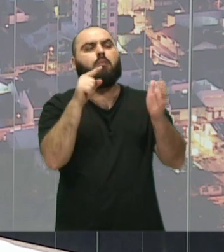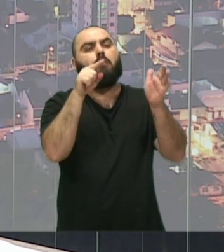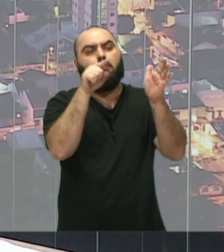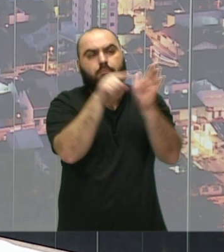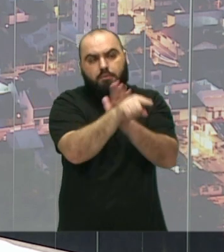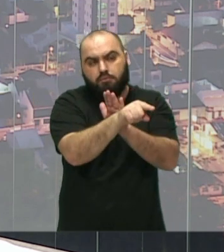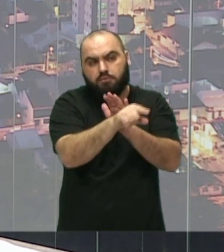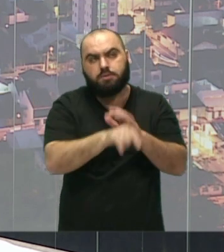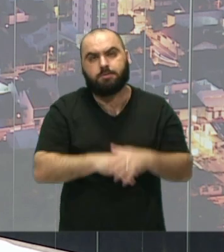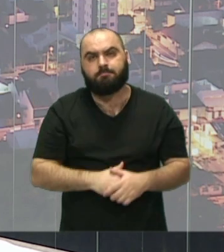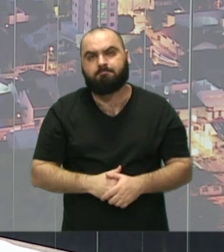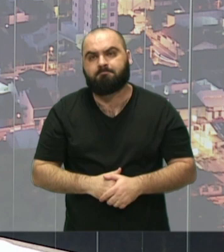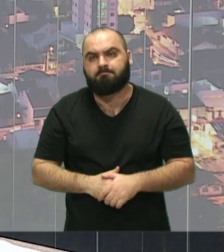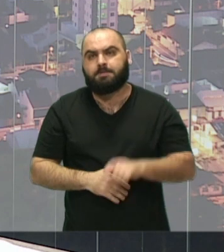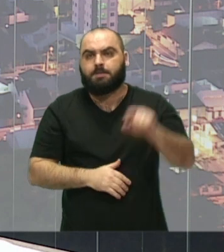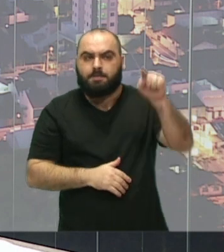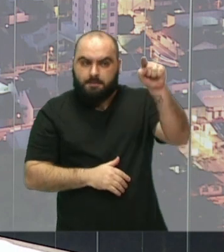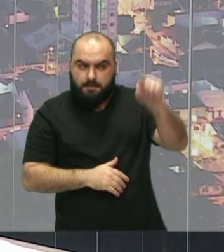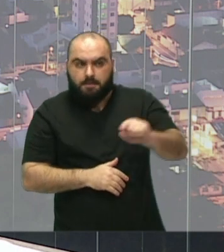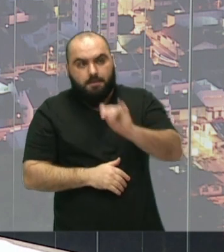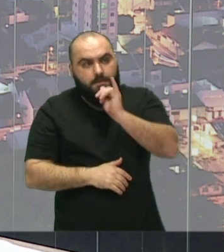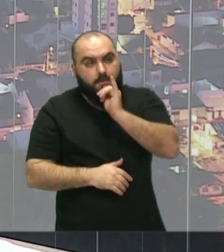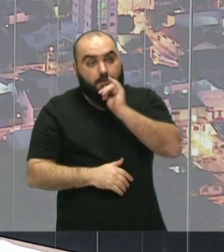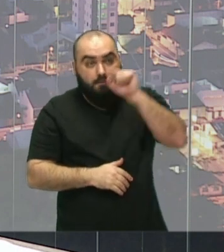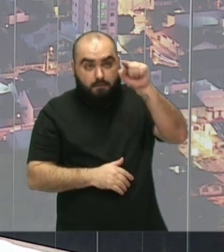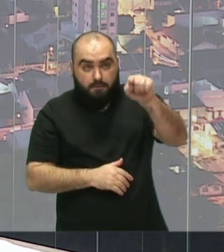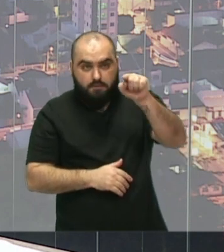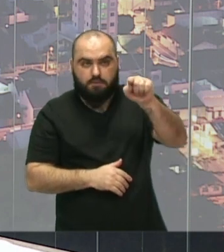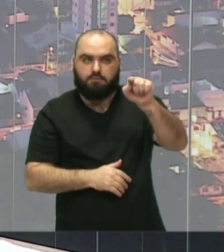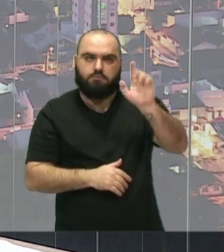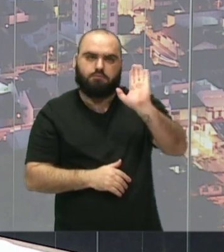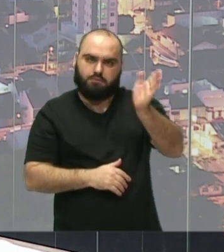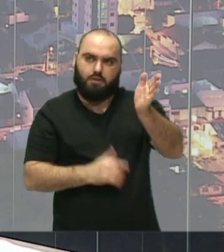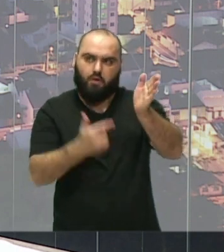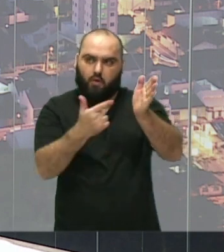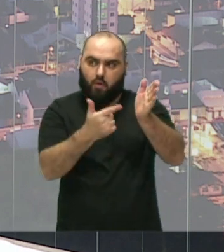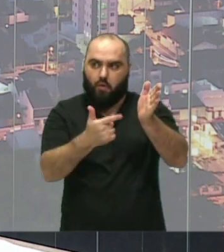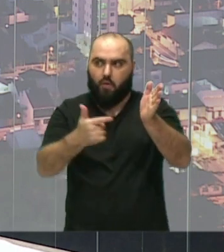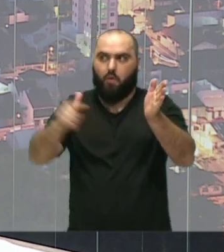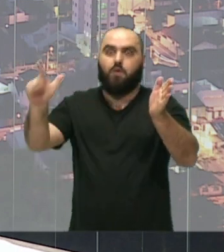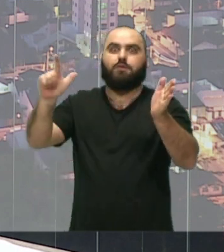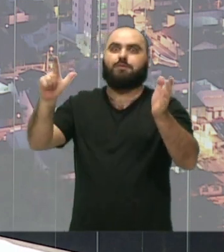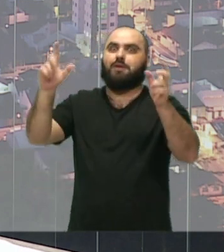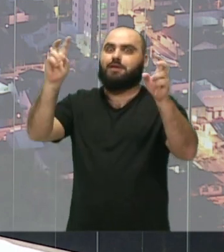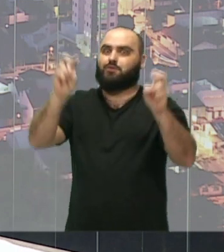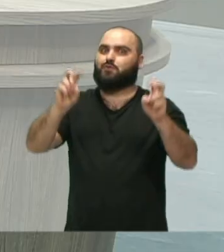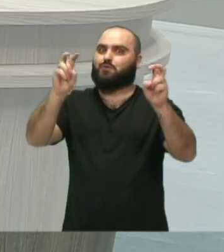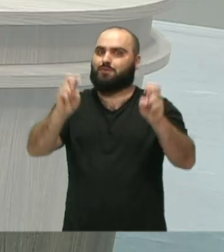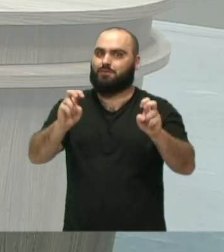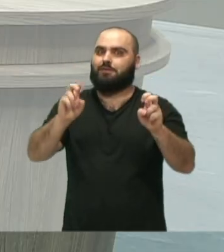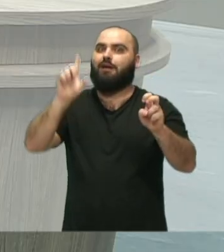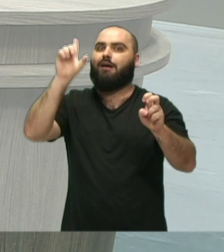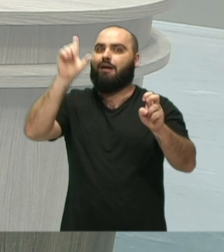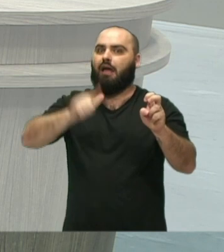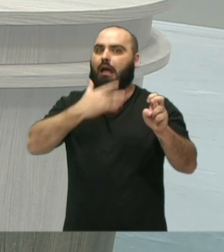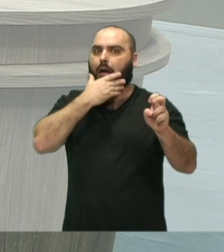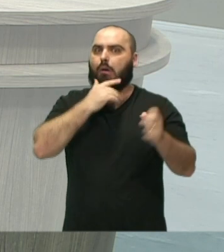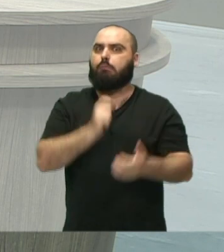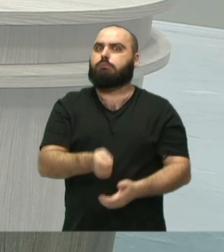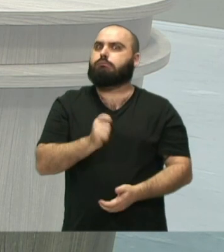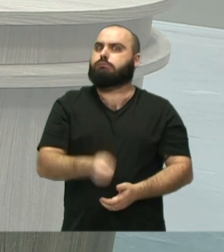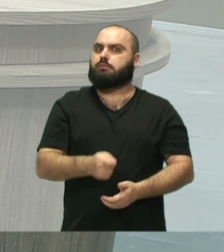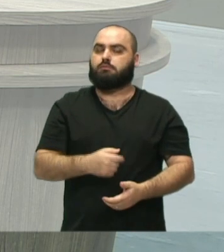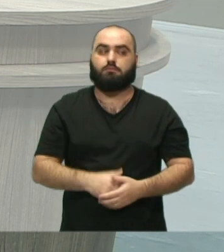que você tem, por exemplo, assim, aí já vamos entrar numa outra seara, né, que é a questão do machismo. Aqui